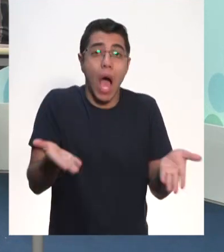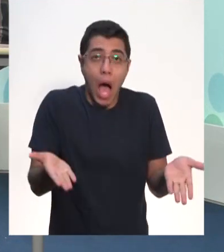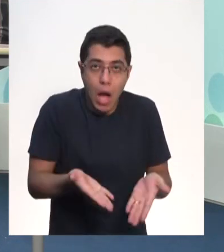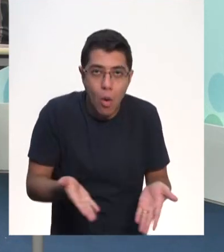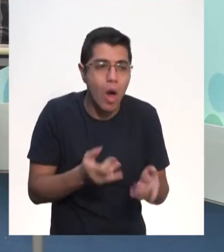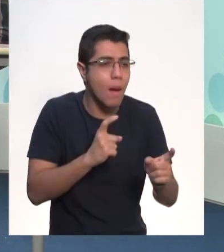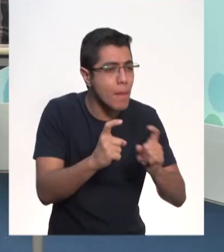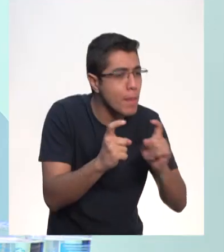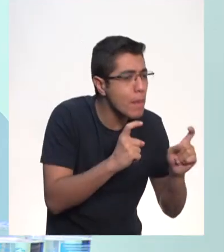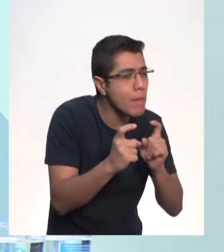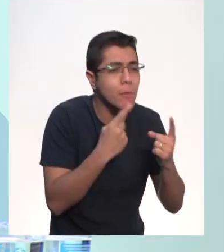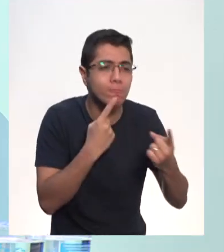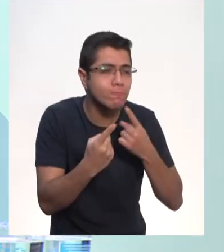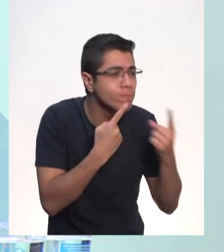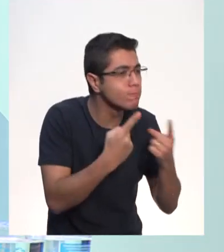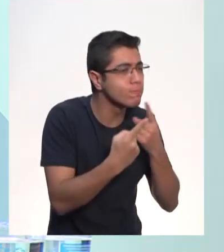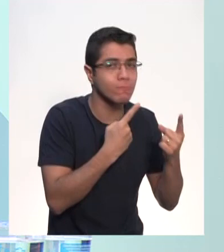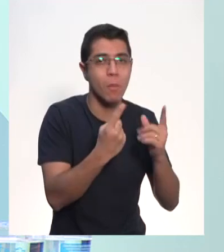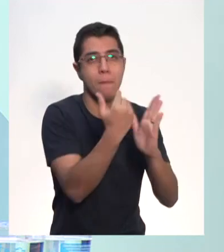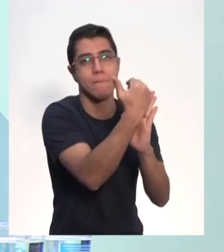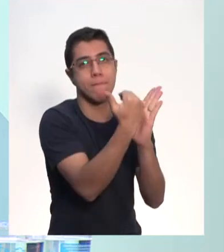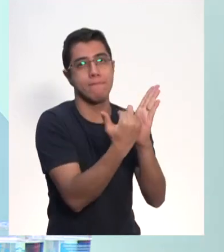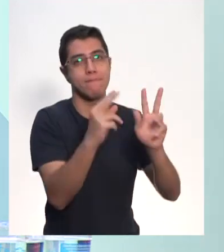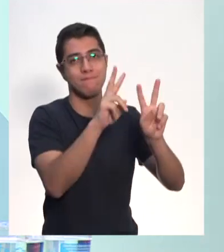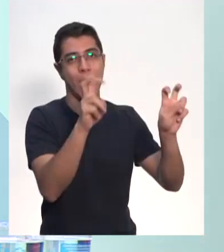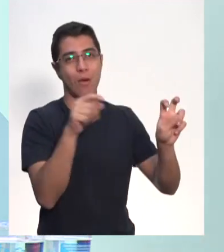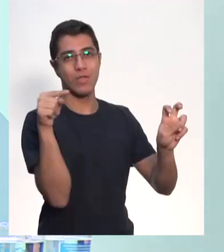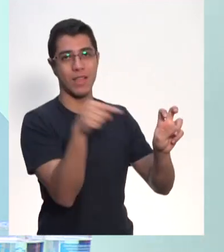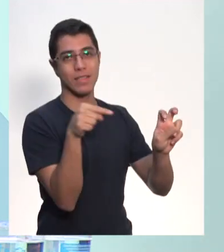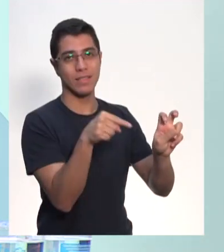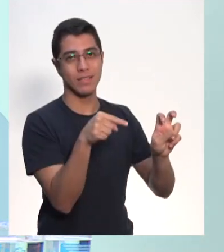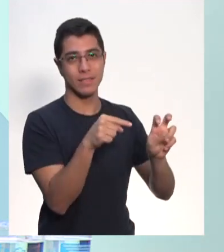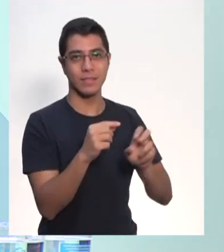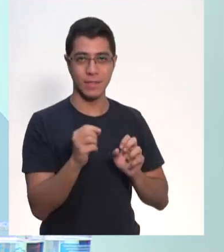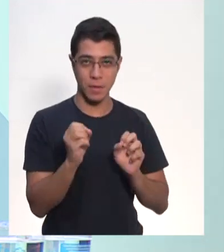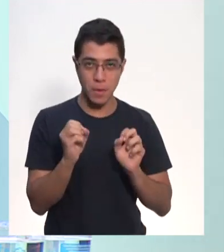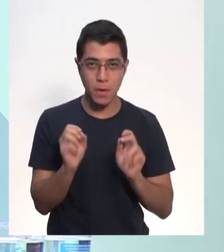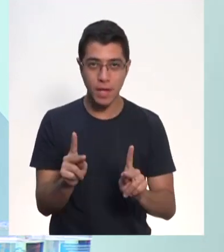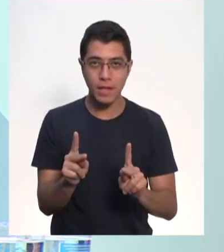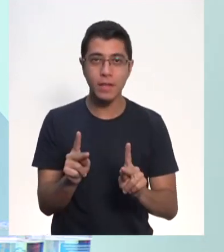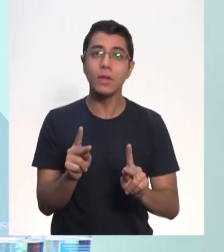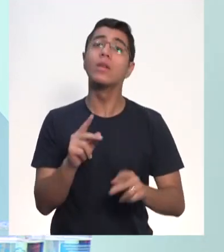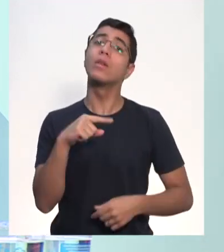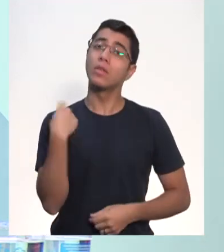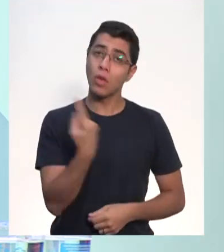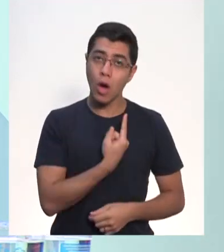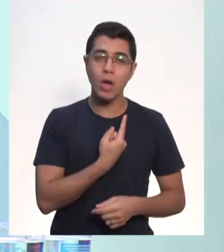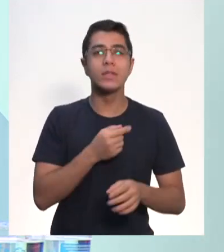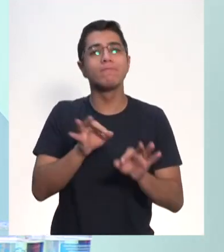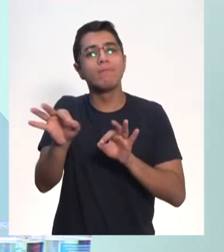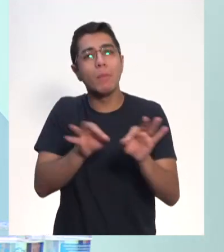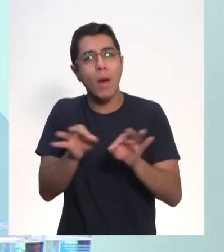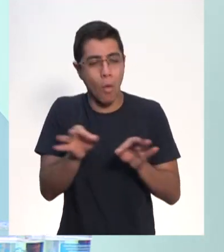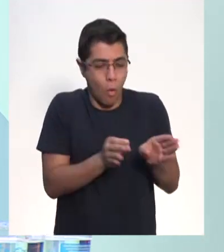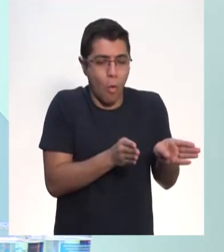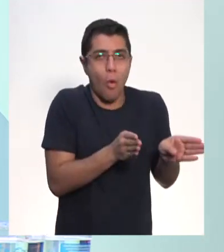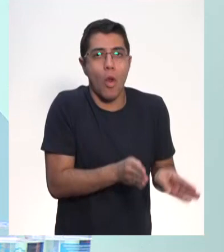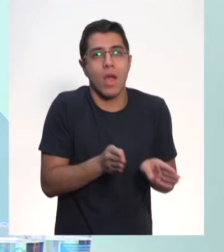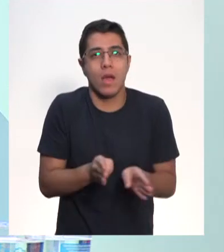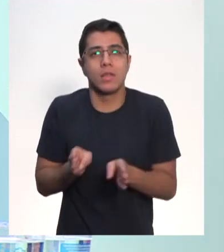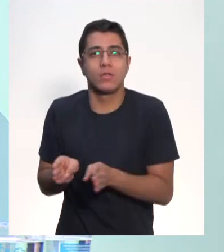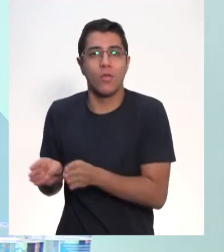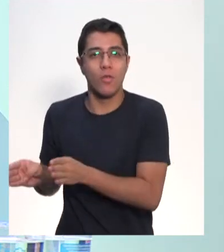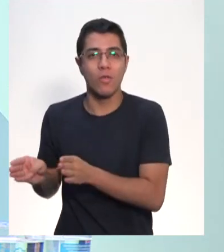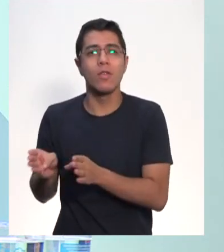nessas pautas, tá bom? Então, foi uma forma que nós organizamos aqui para categorizar algumas pautas. Claro que